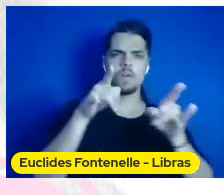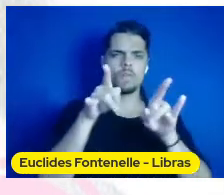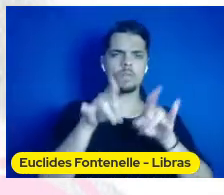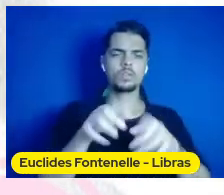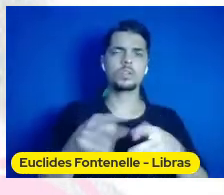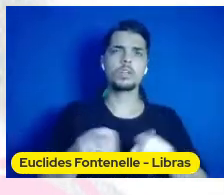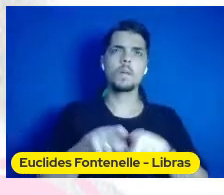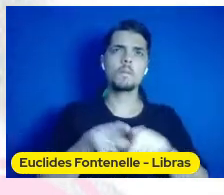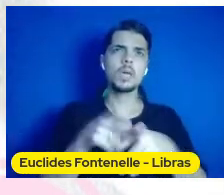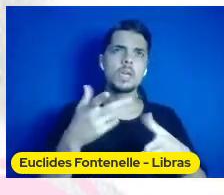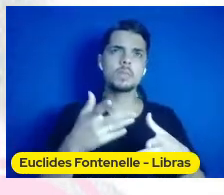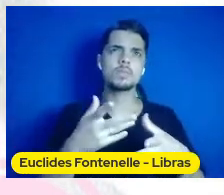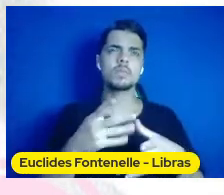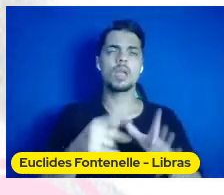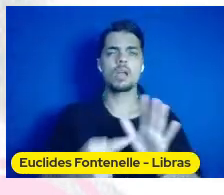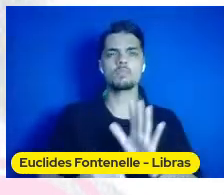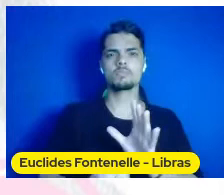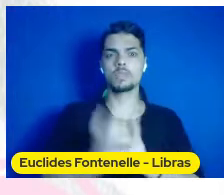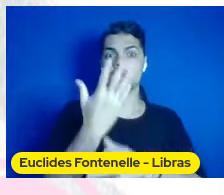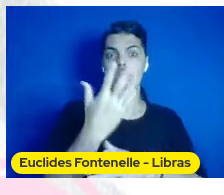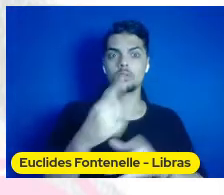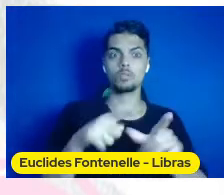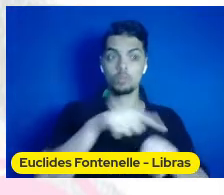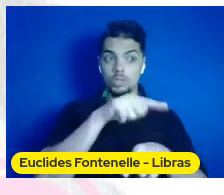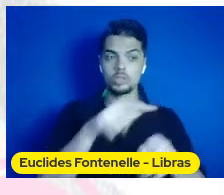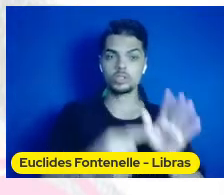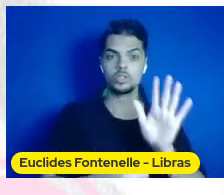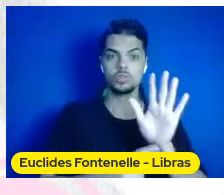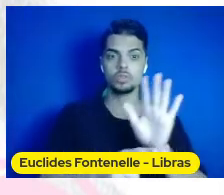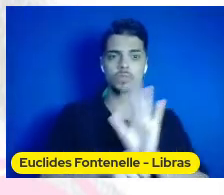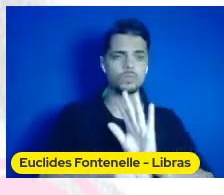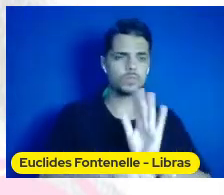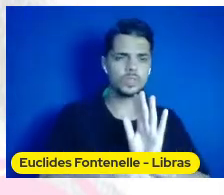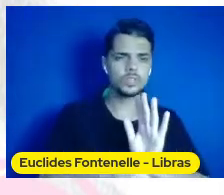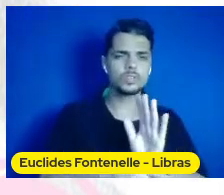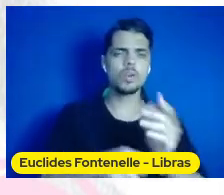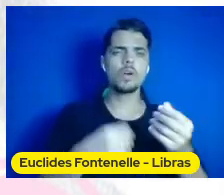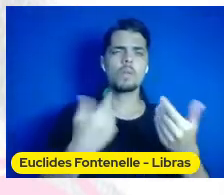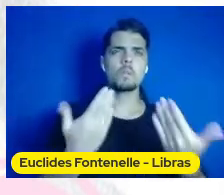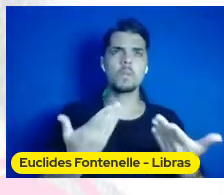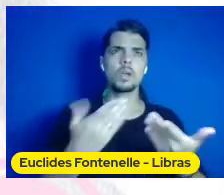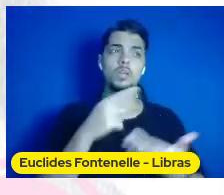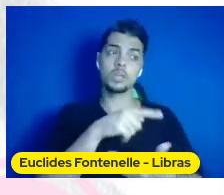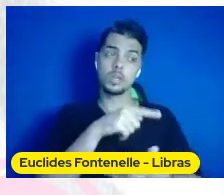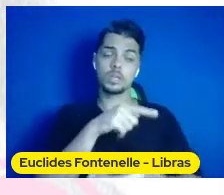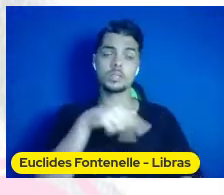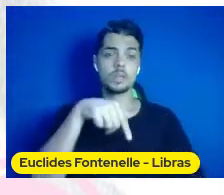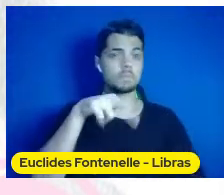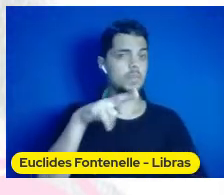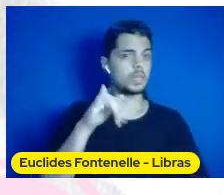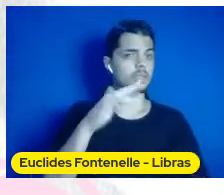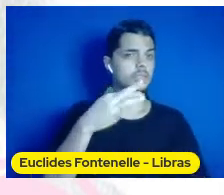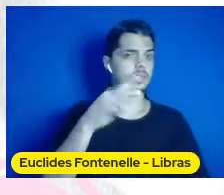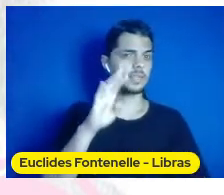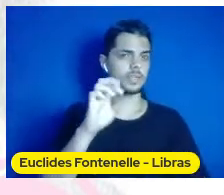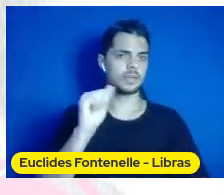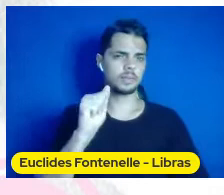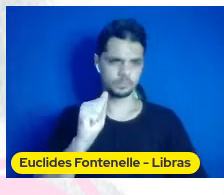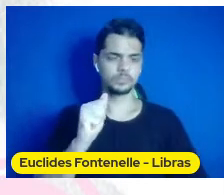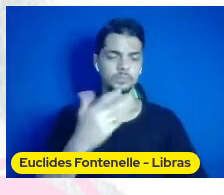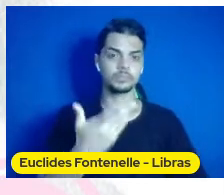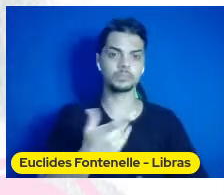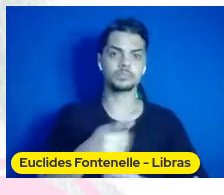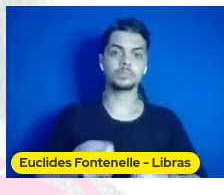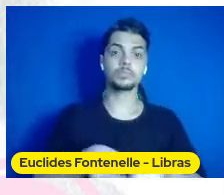animação Maria Quitéria, Honra e Glória, que é o motivo da nossa conversa hoje aqui. A animação